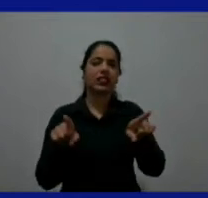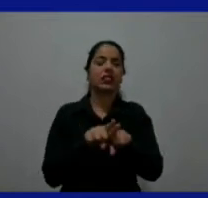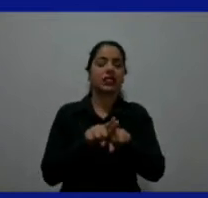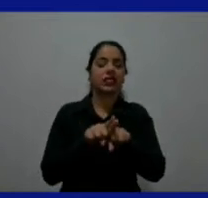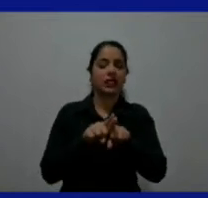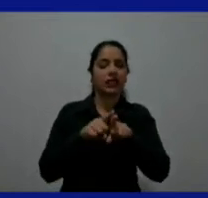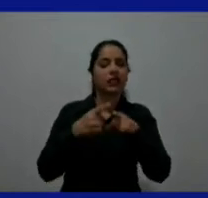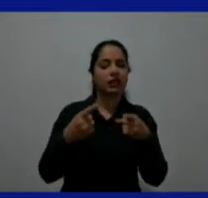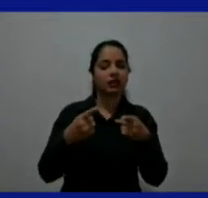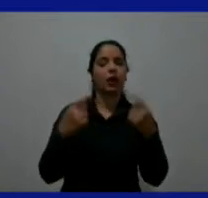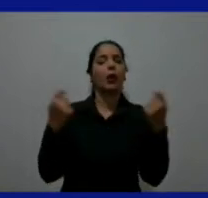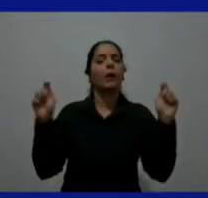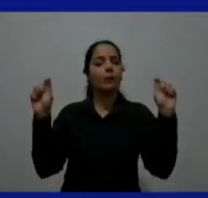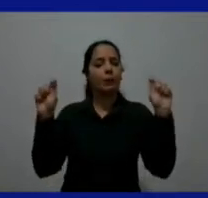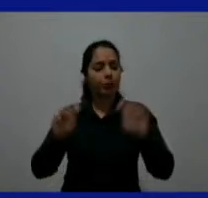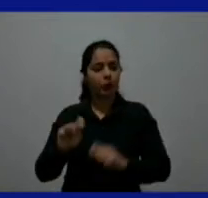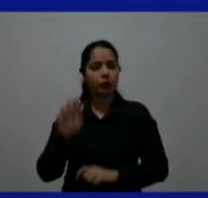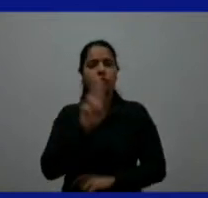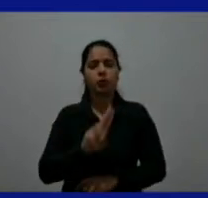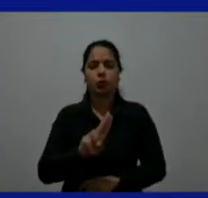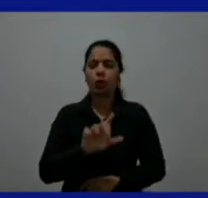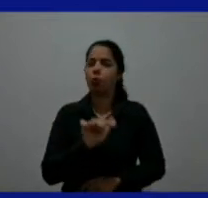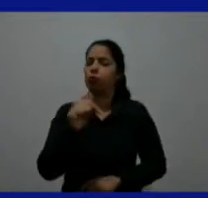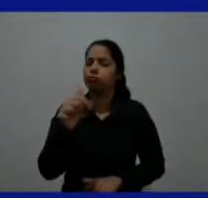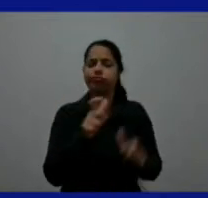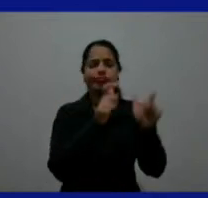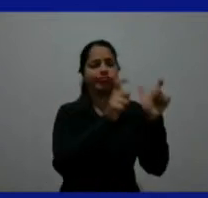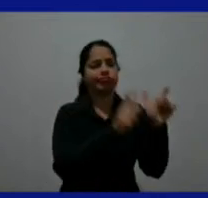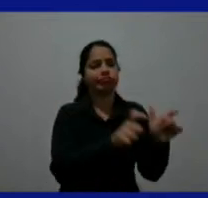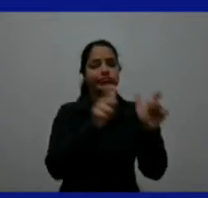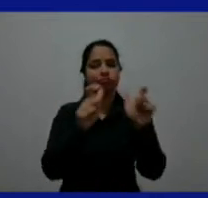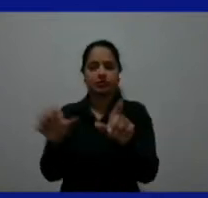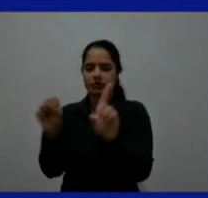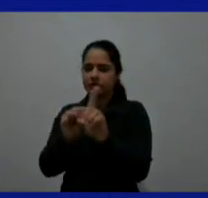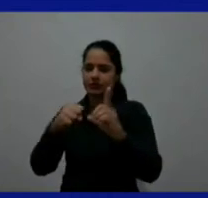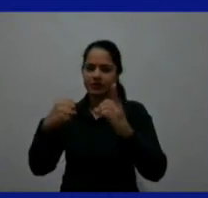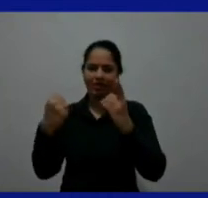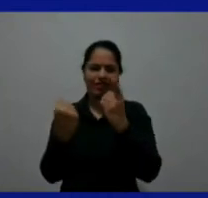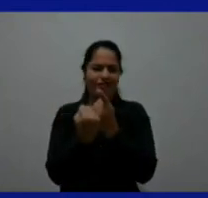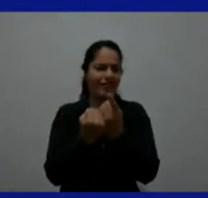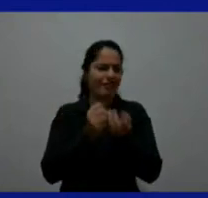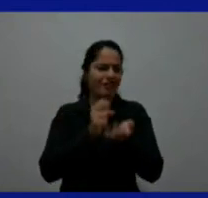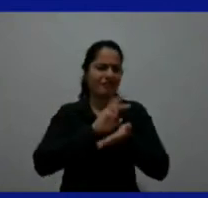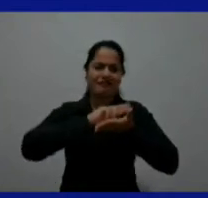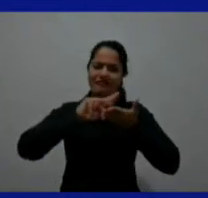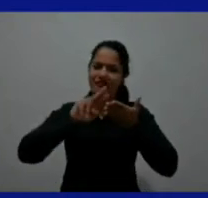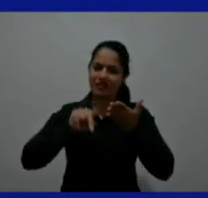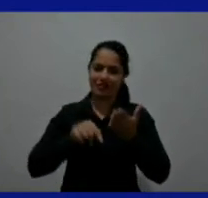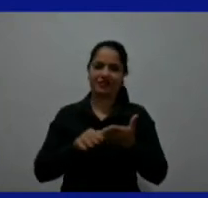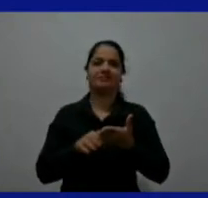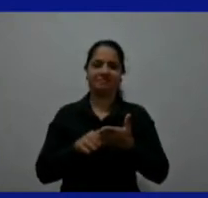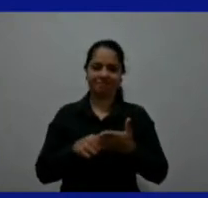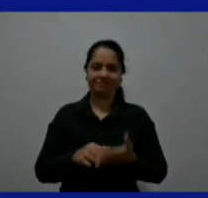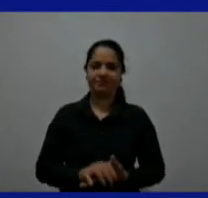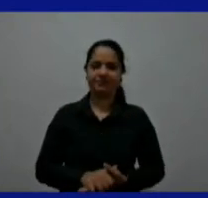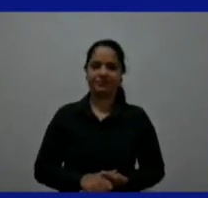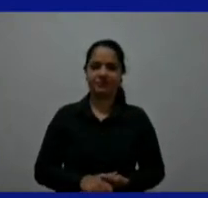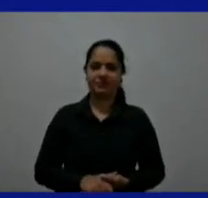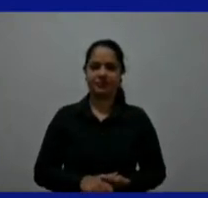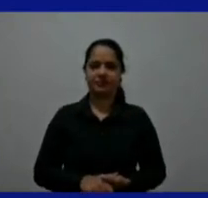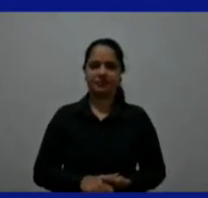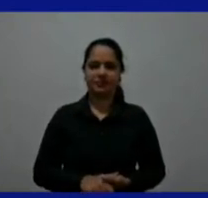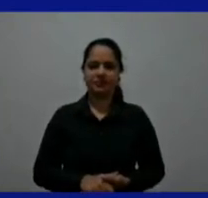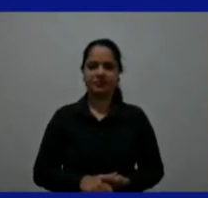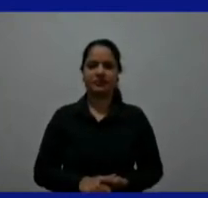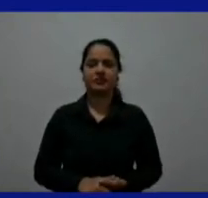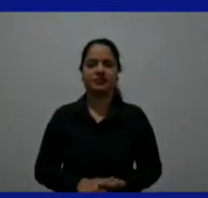aplicado a outros setores da sociedade. Não é à toa que nós vemos aqui o Sebastião